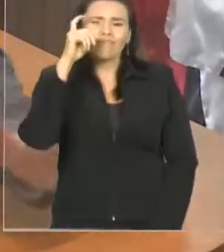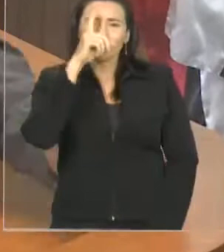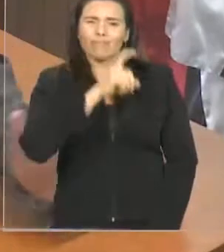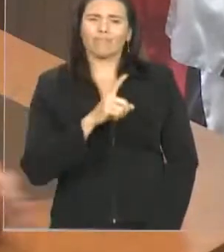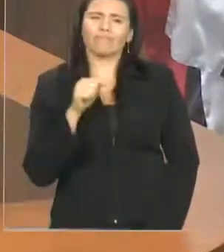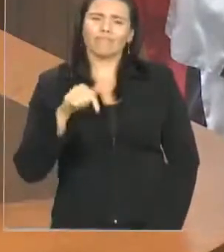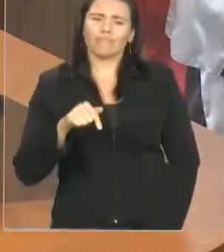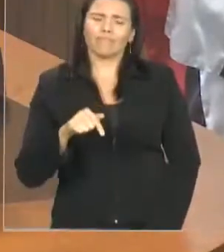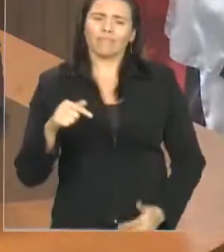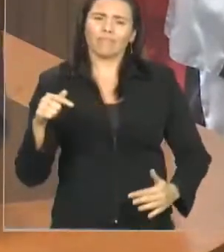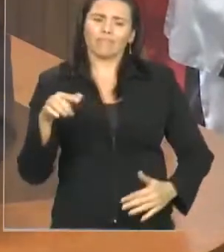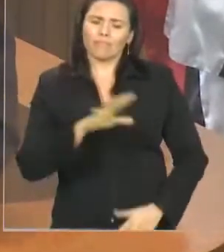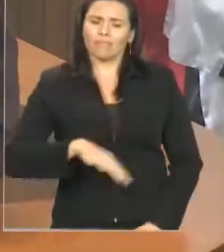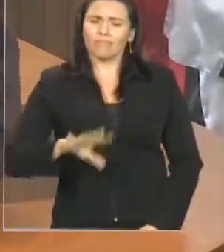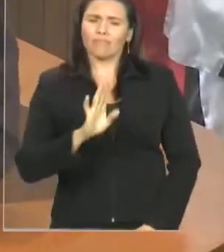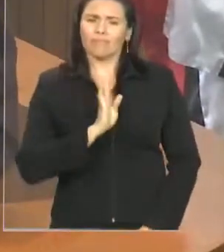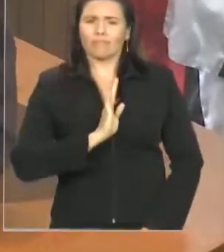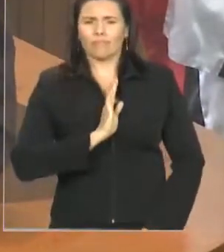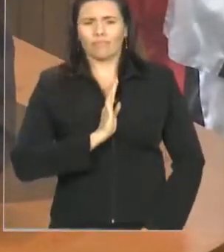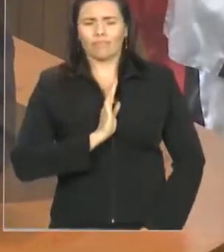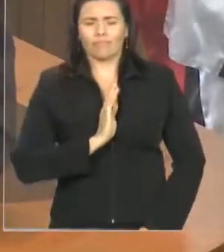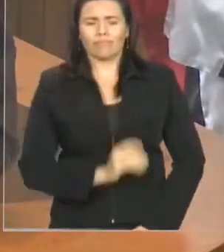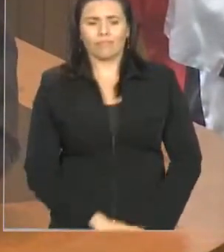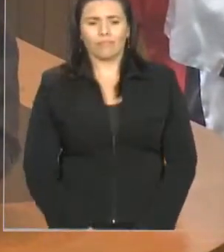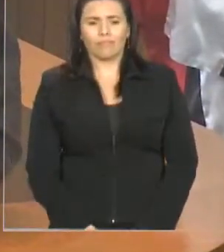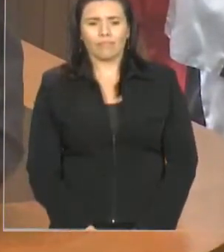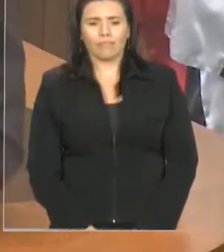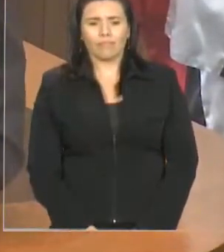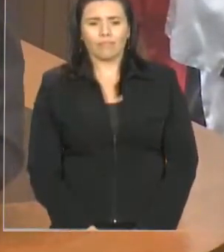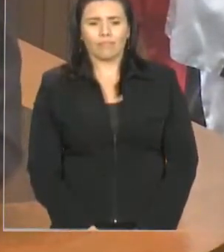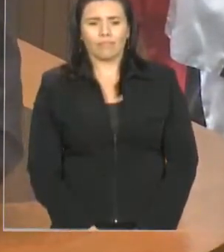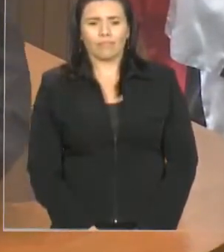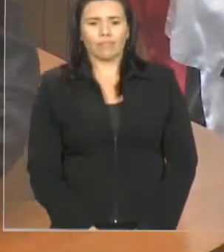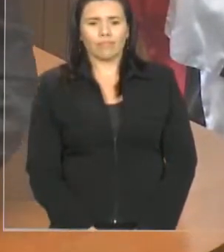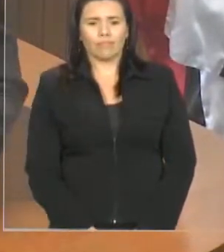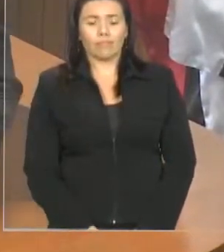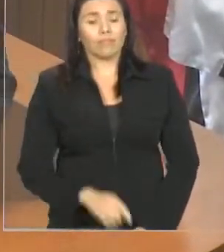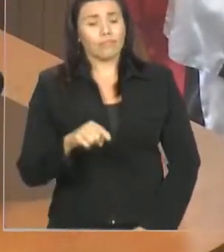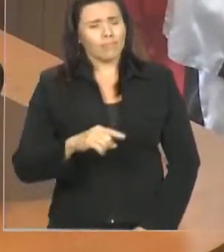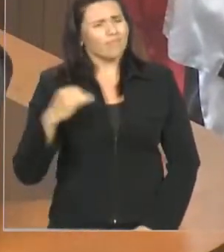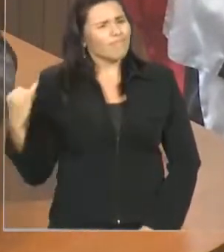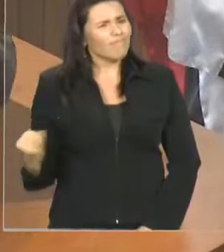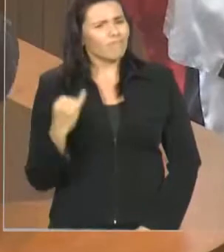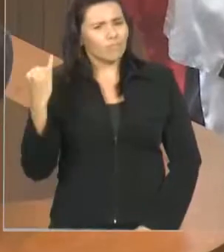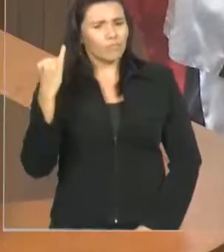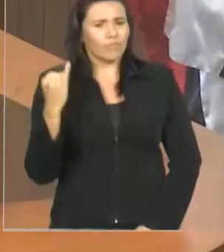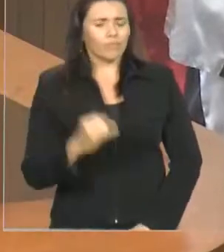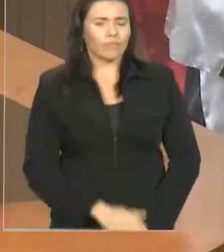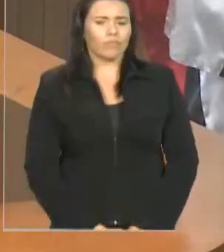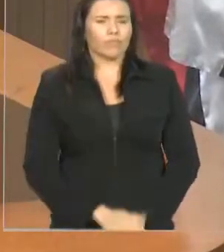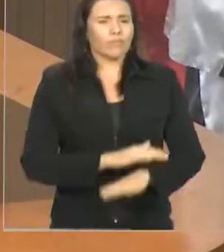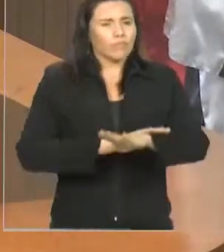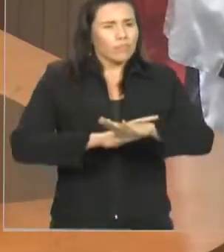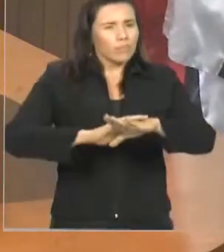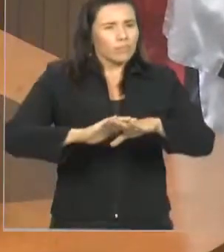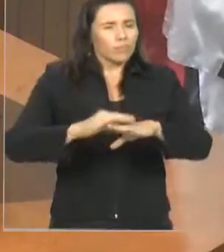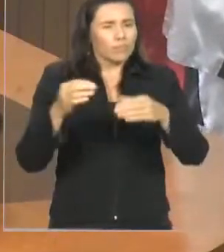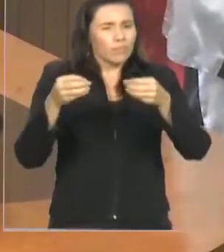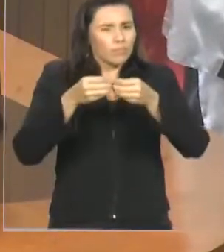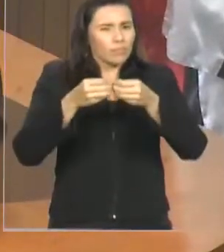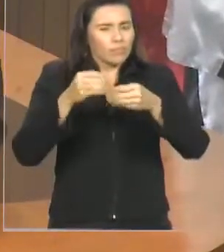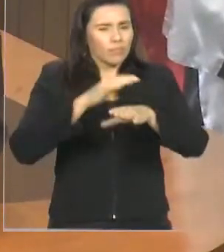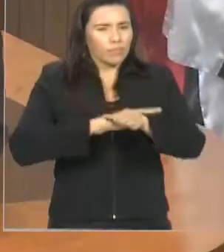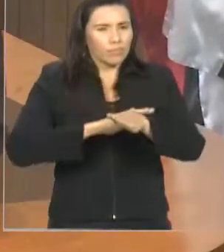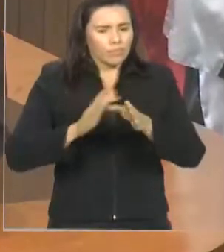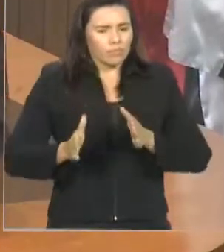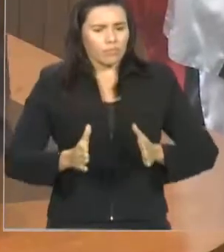numa região, que uma das regiões mais importantes da cidade, que fica na estrada da Bela Vista,